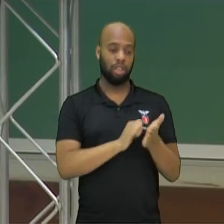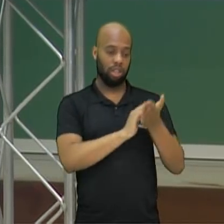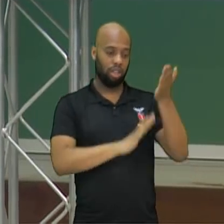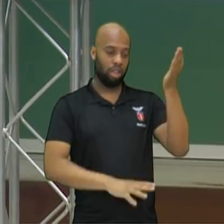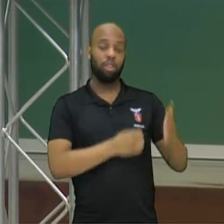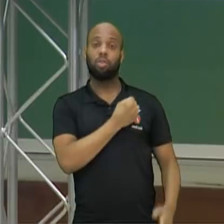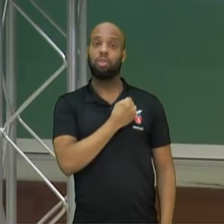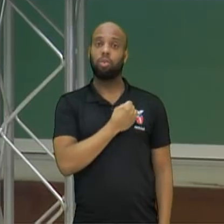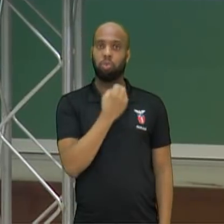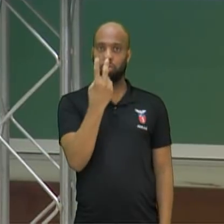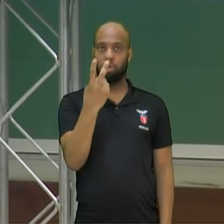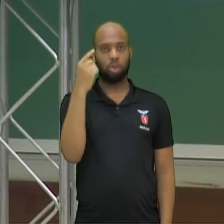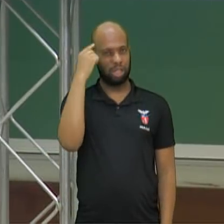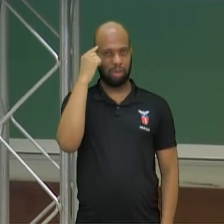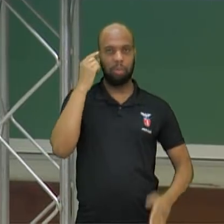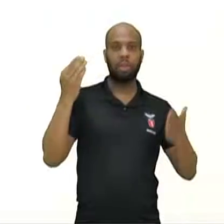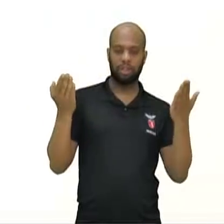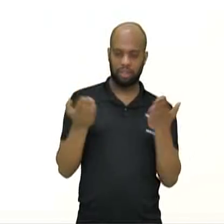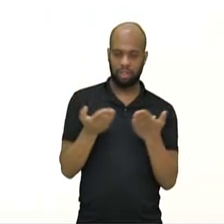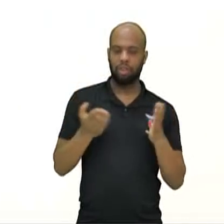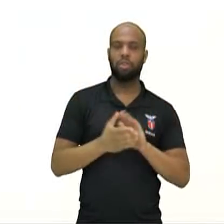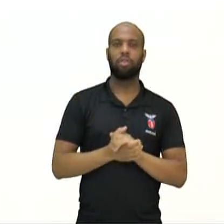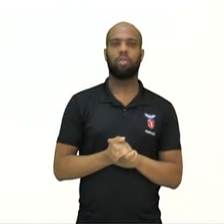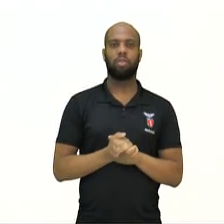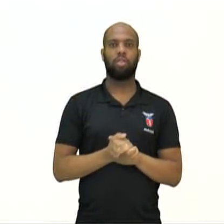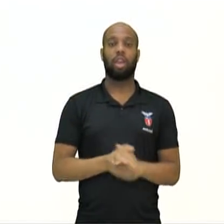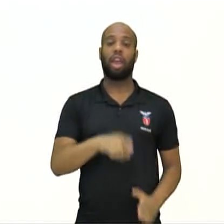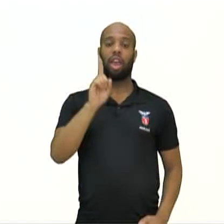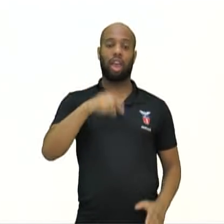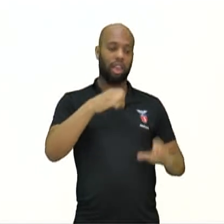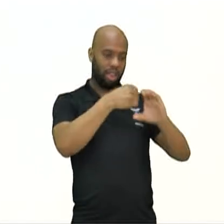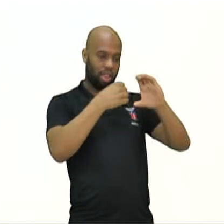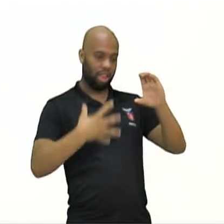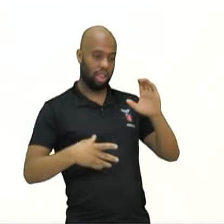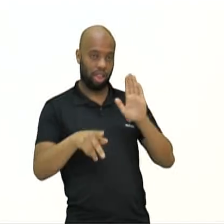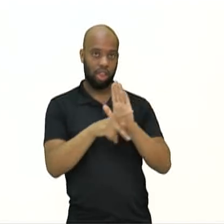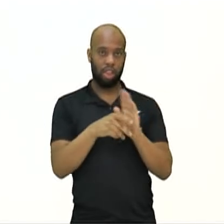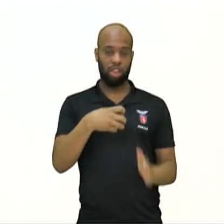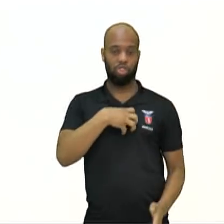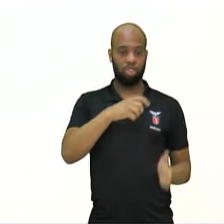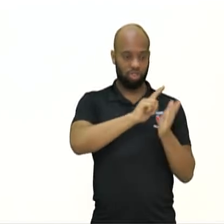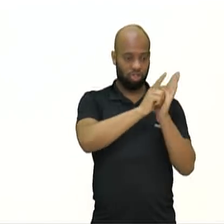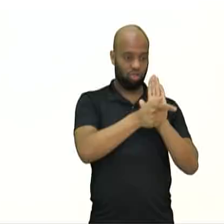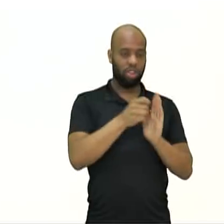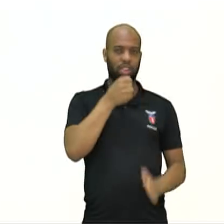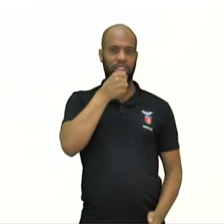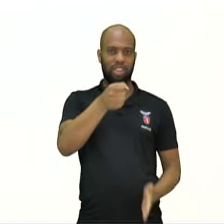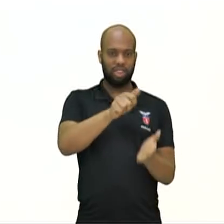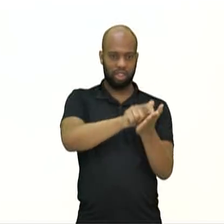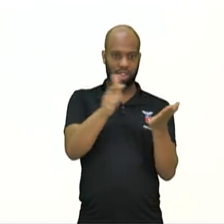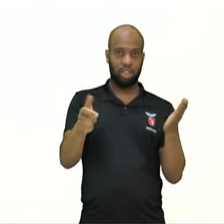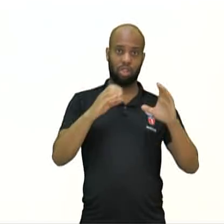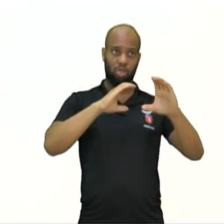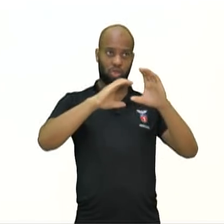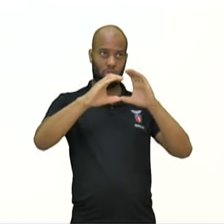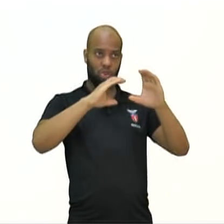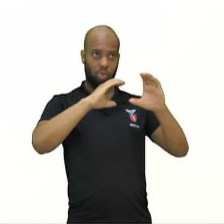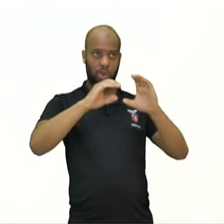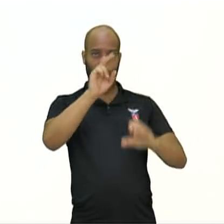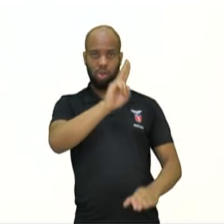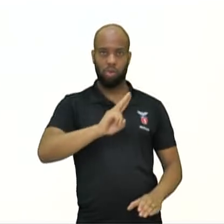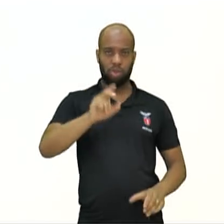Atividade 2. Vamos pensar um pouquinho? Então lá, são características do gênero reportagem. Comunicação utilizada